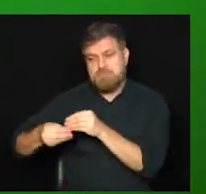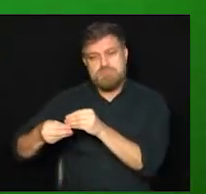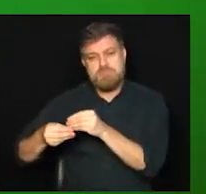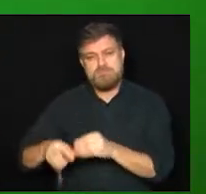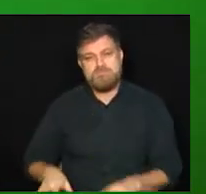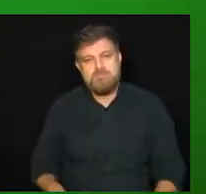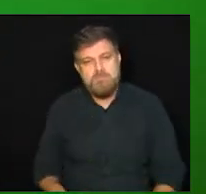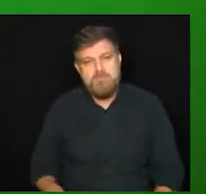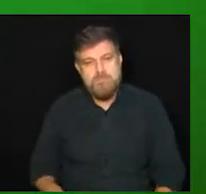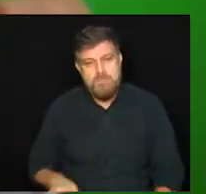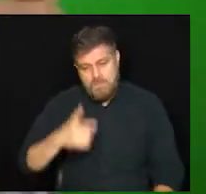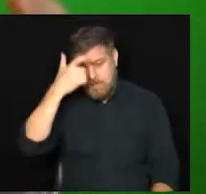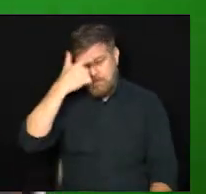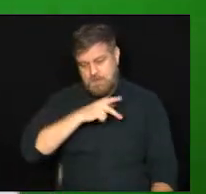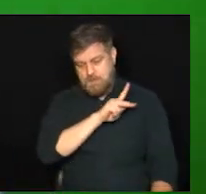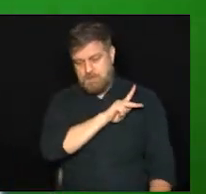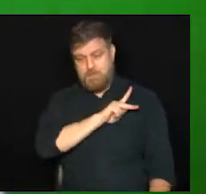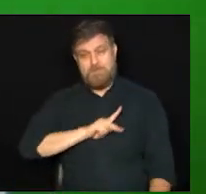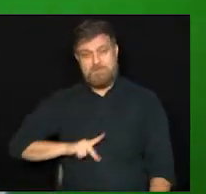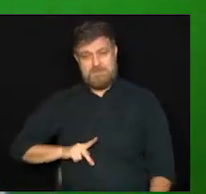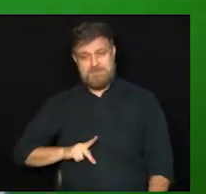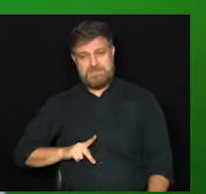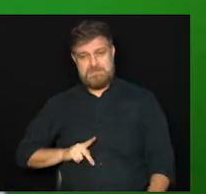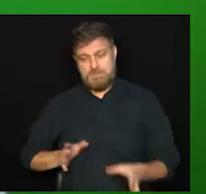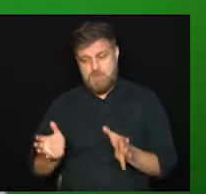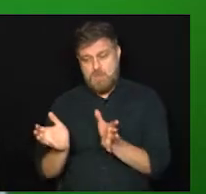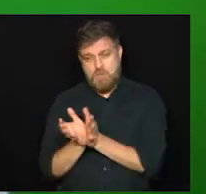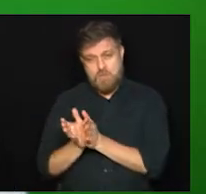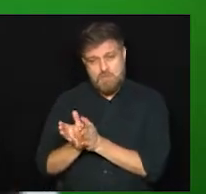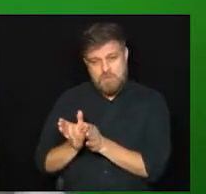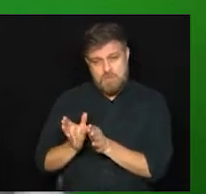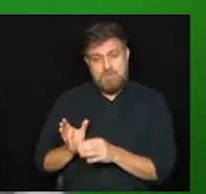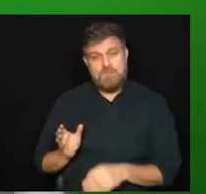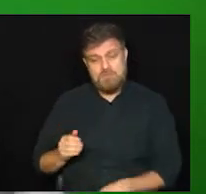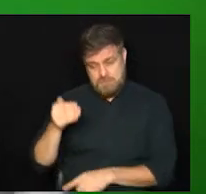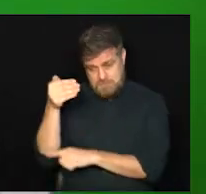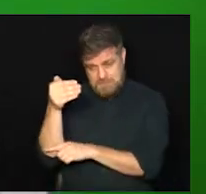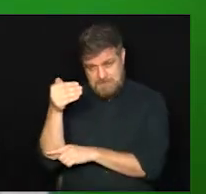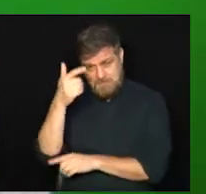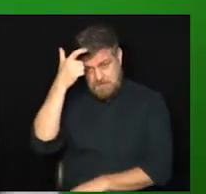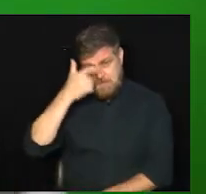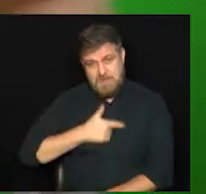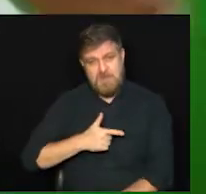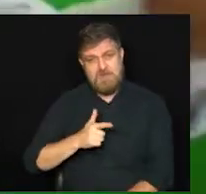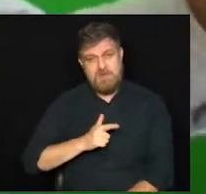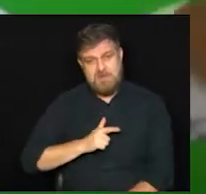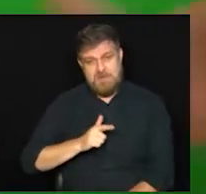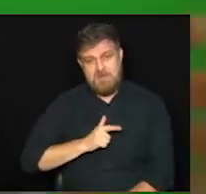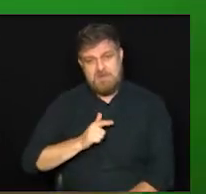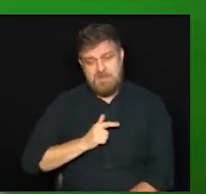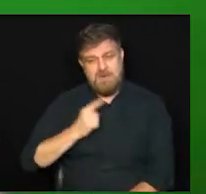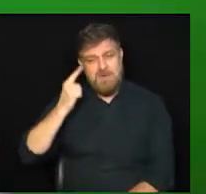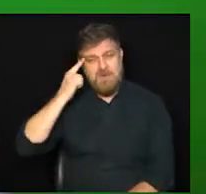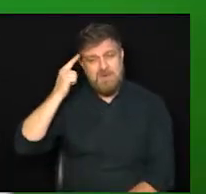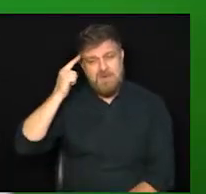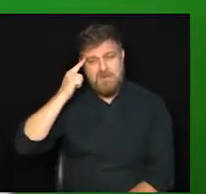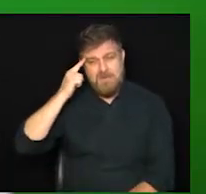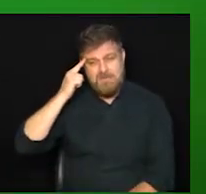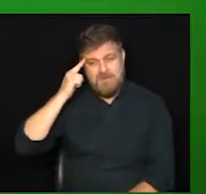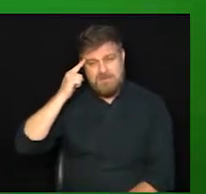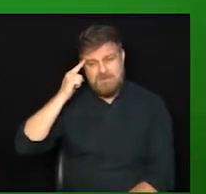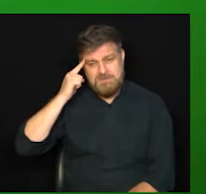Plaza. Eu, como presidente do Convention Visitor Bureau, eu tenho uma visão global de todos os